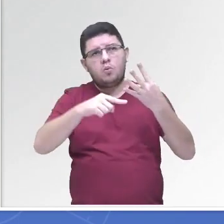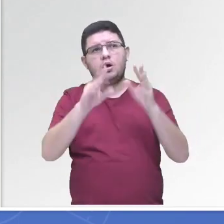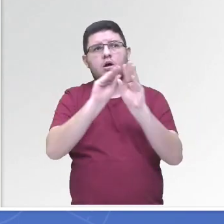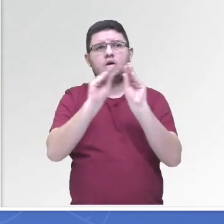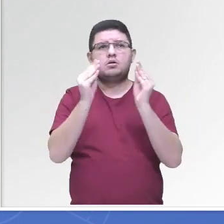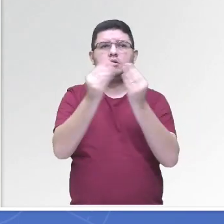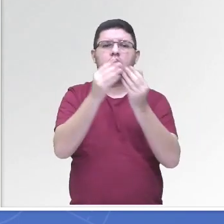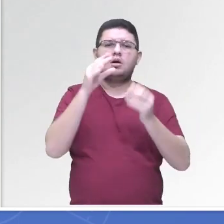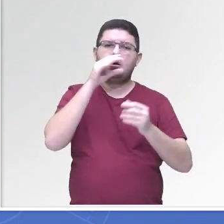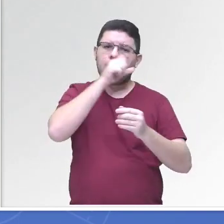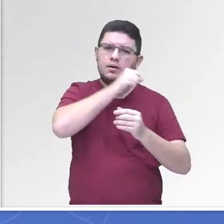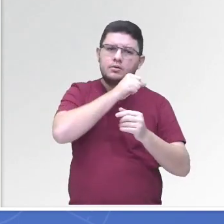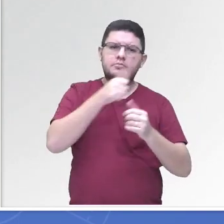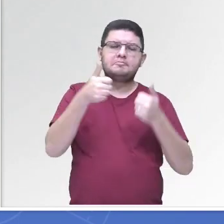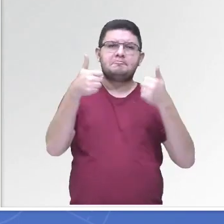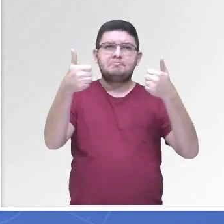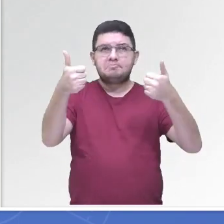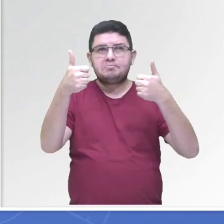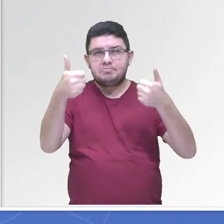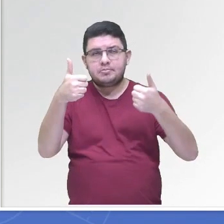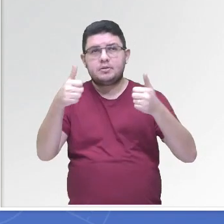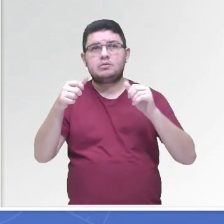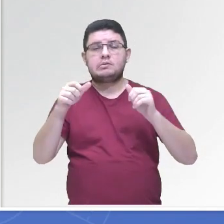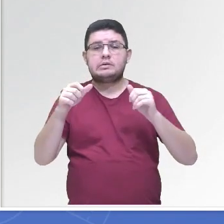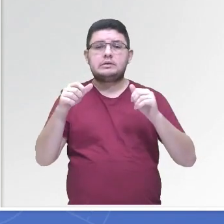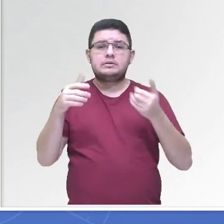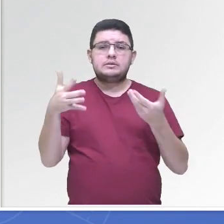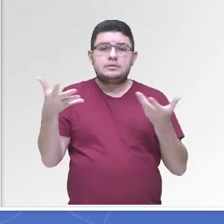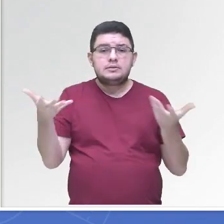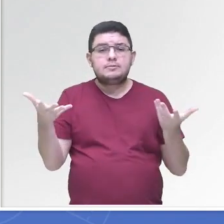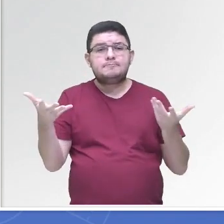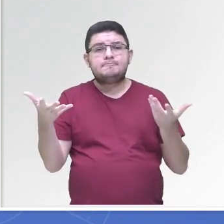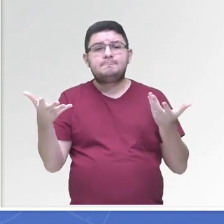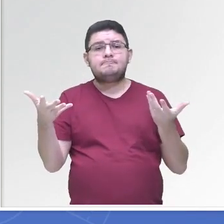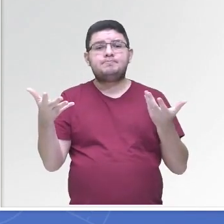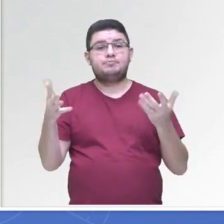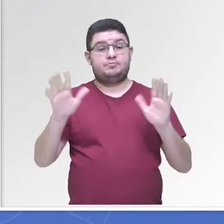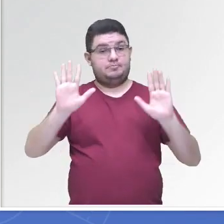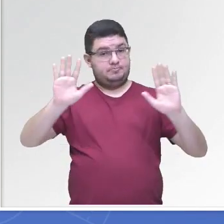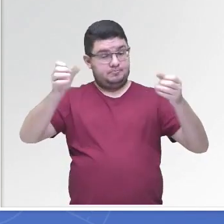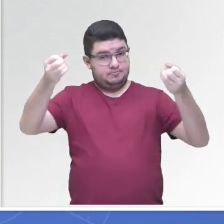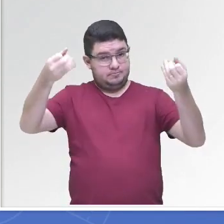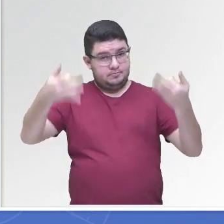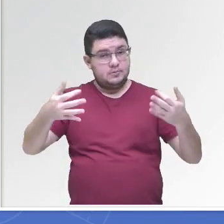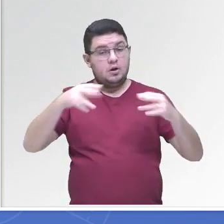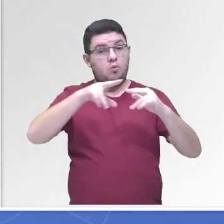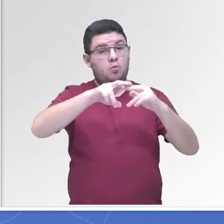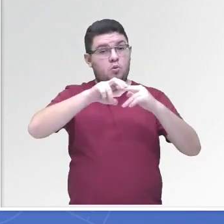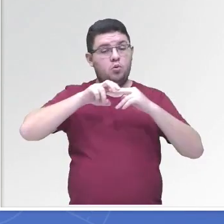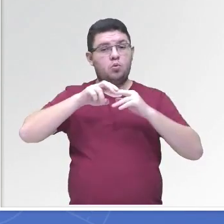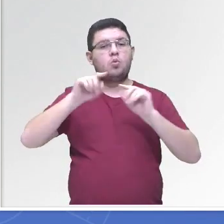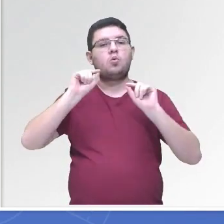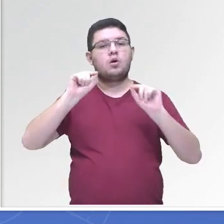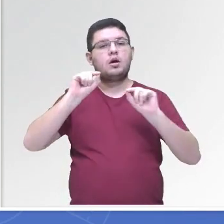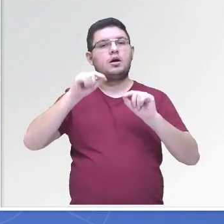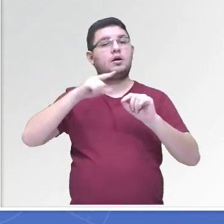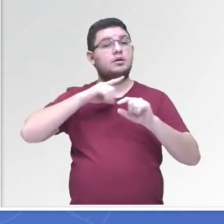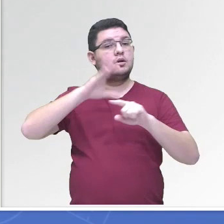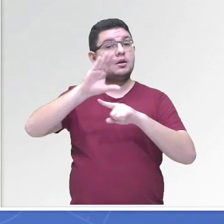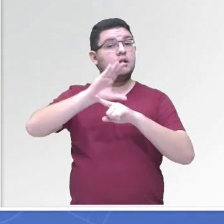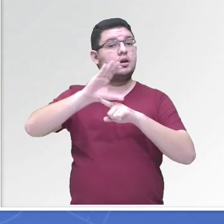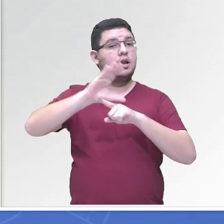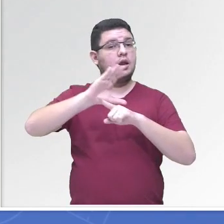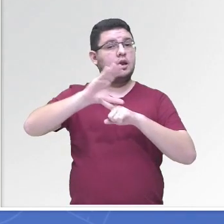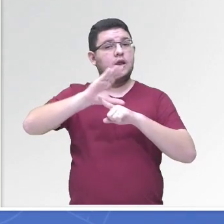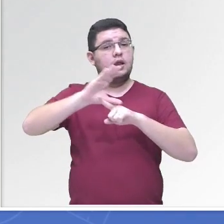na aula já apresentei 4. Isso se deve mais especificamente por conta desse elemento carbono. Por isso que os